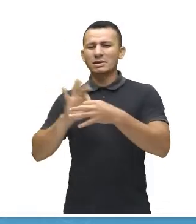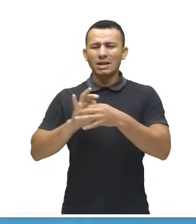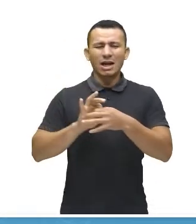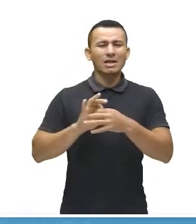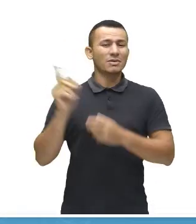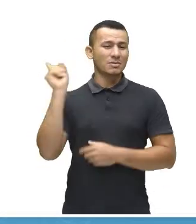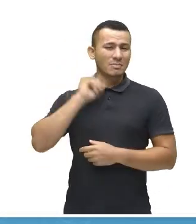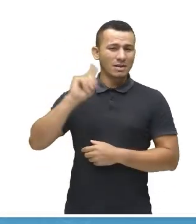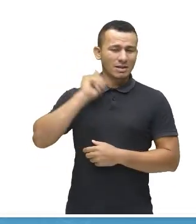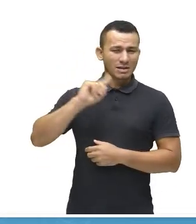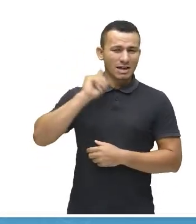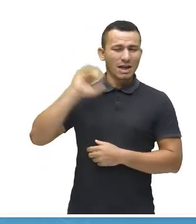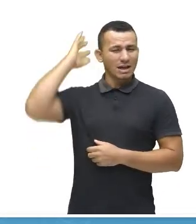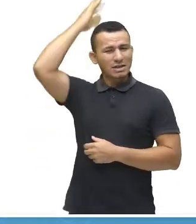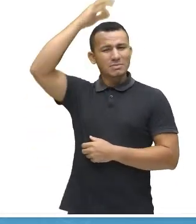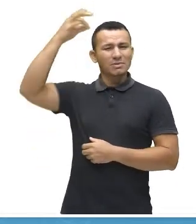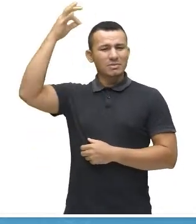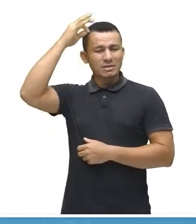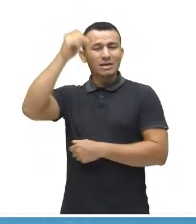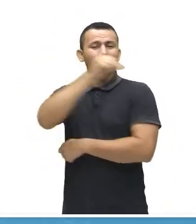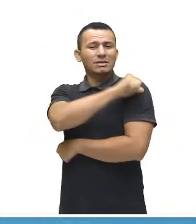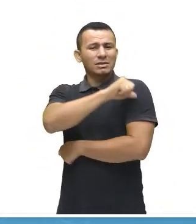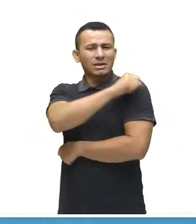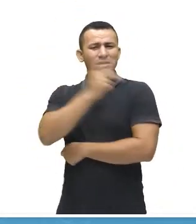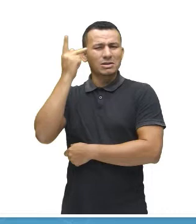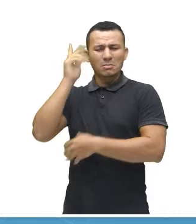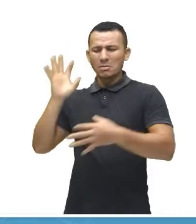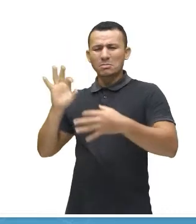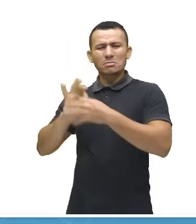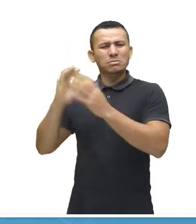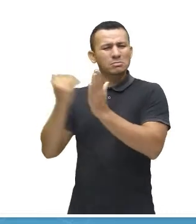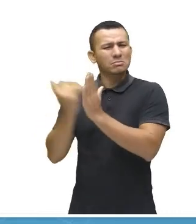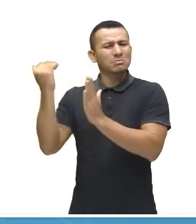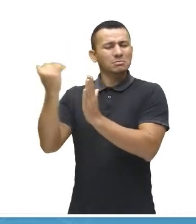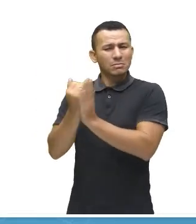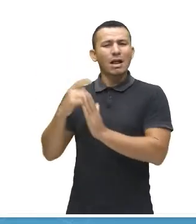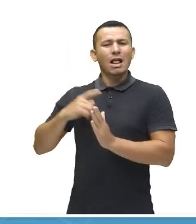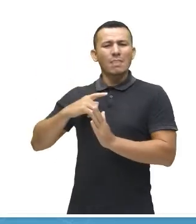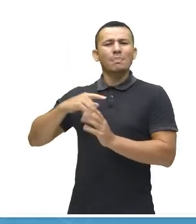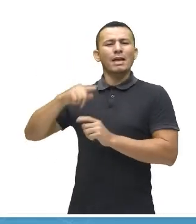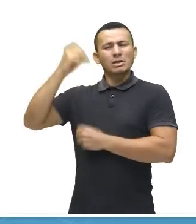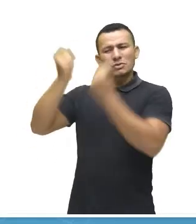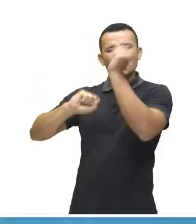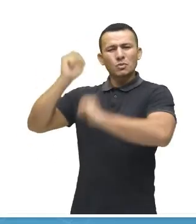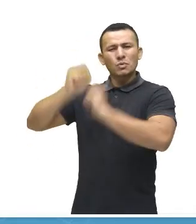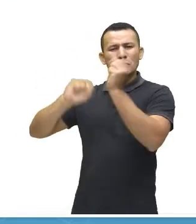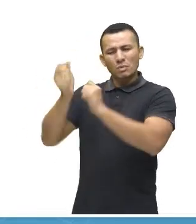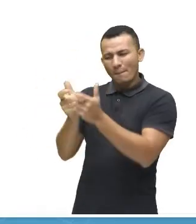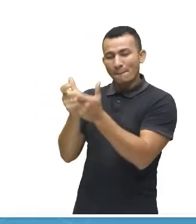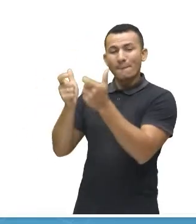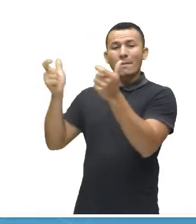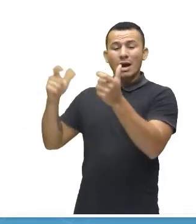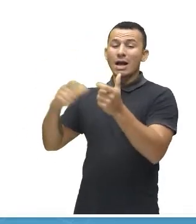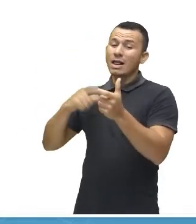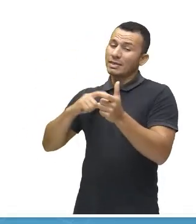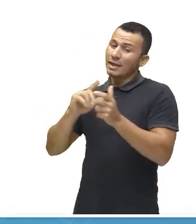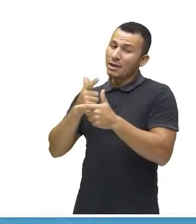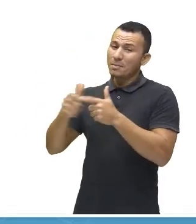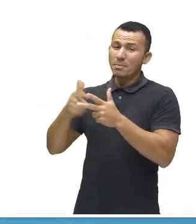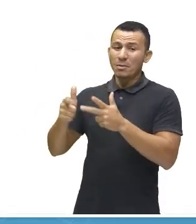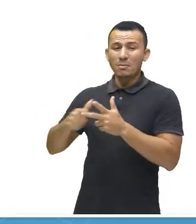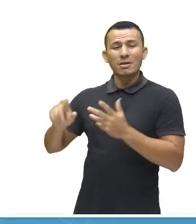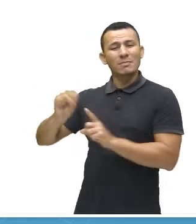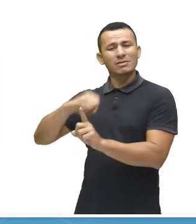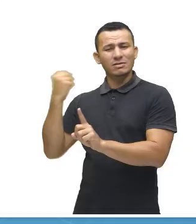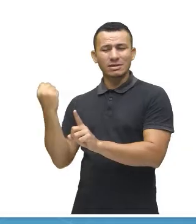Espírito Santo, Rio de Janeiro e São Paulo. Embora desenvolvida economicamente, a região apresenta sérios problemas